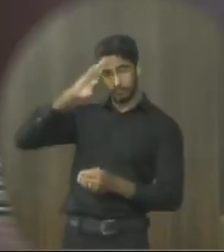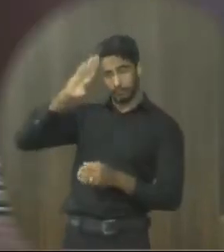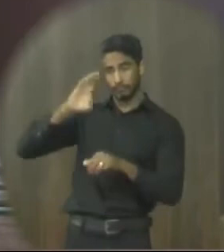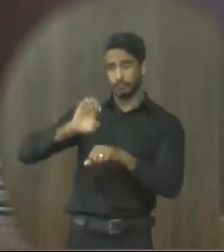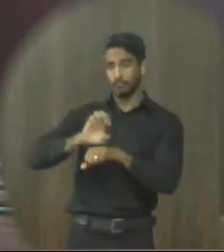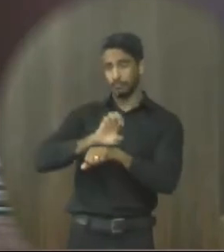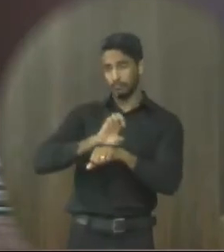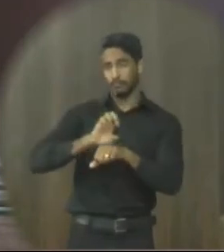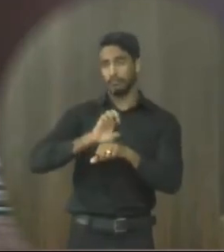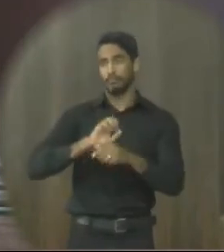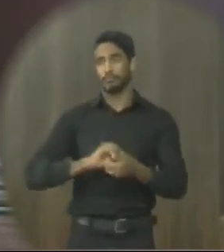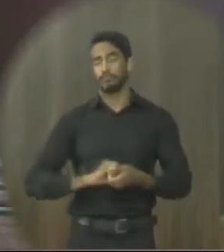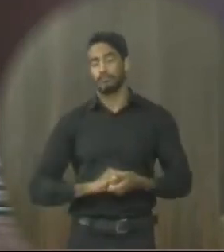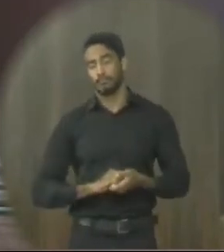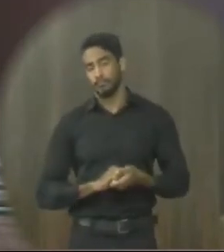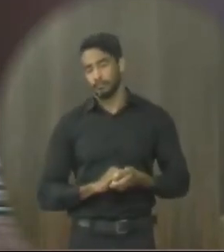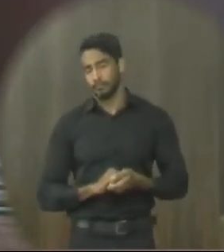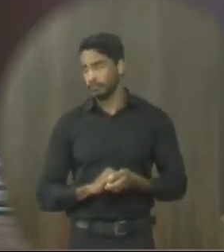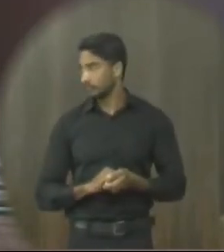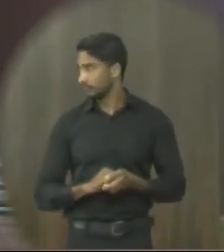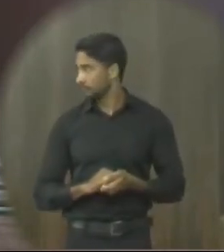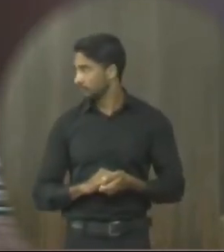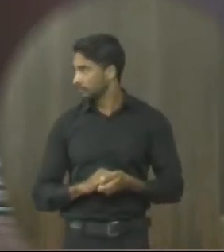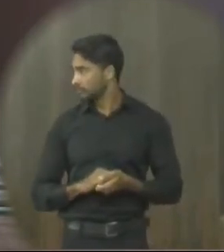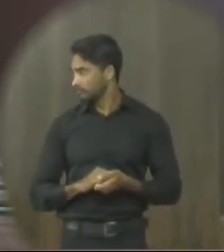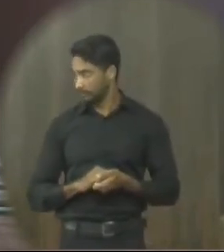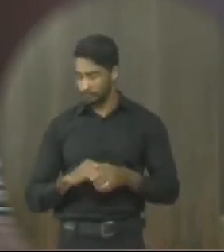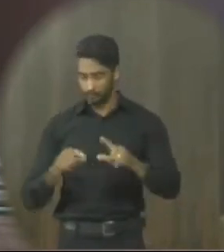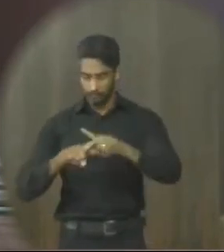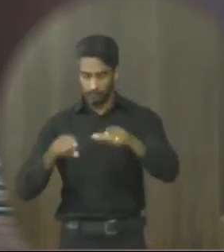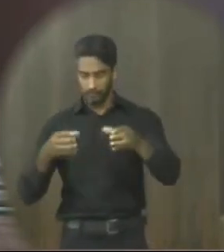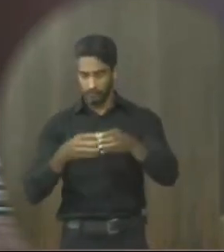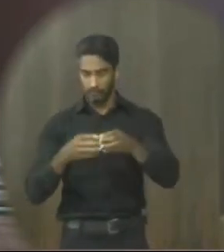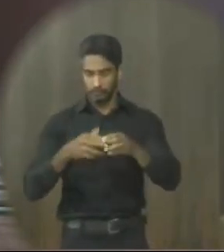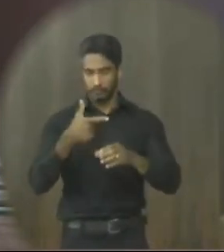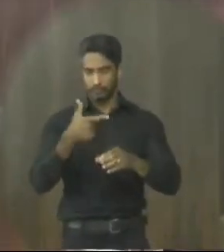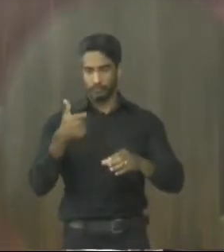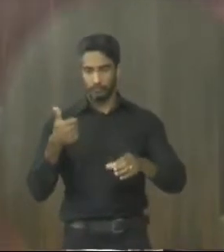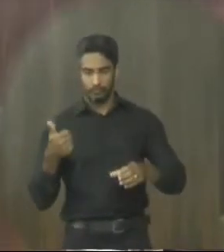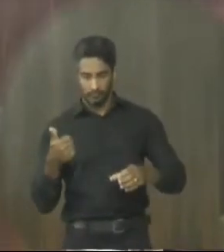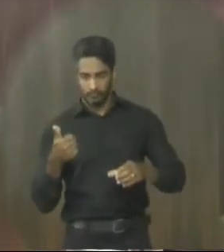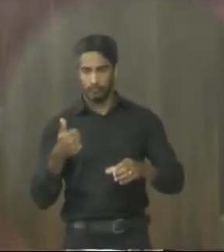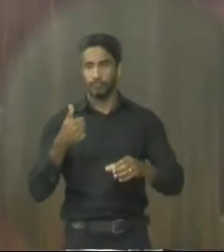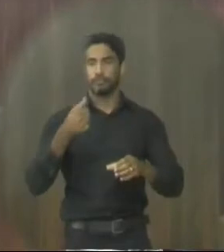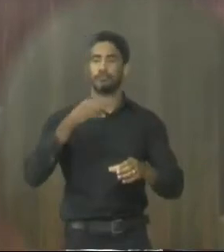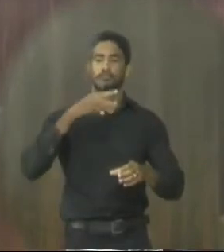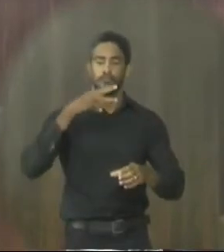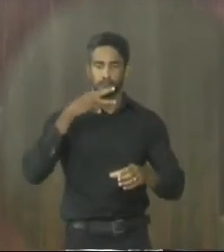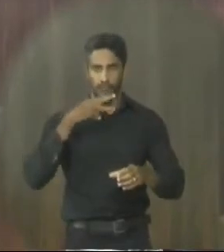Poder Executivo para a sanção. Sala de comissão, 21 de março.